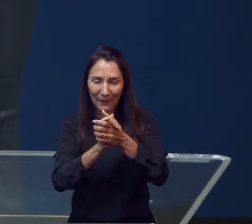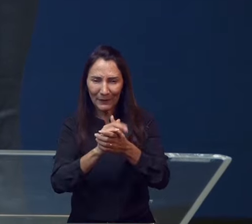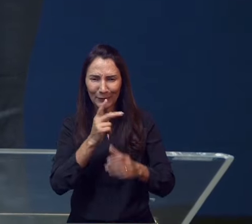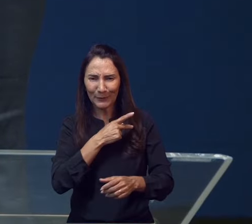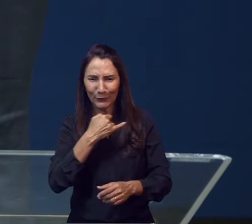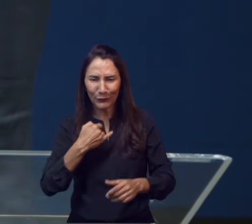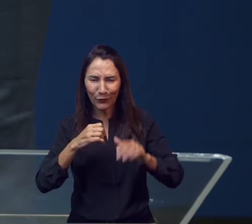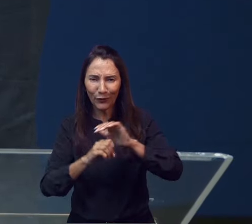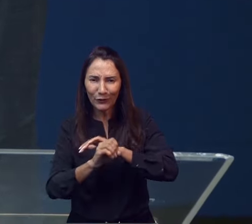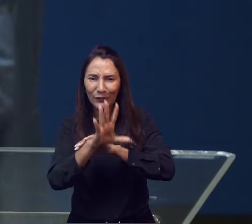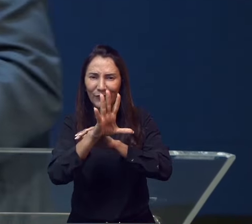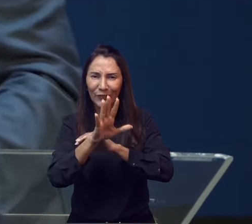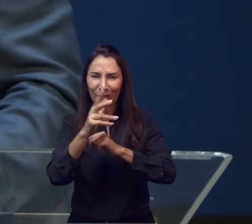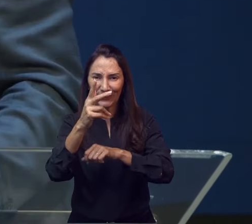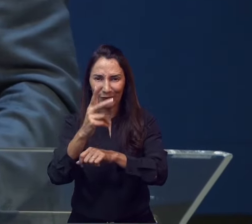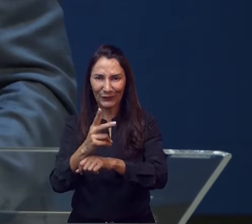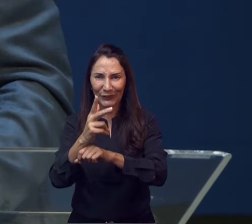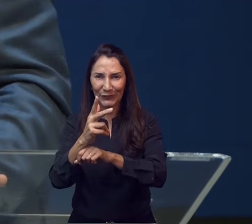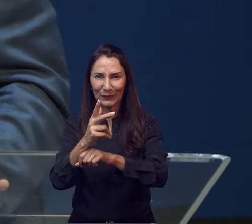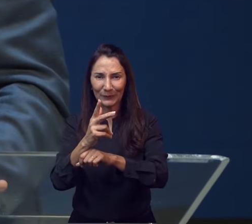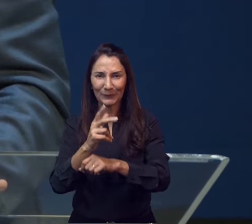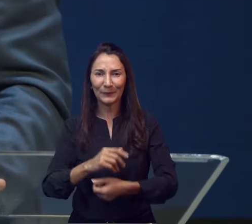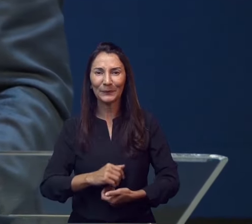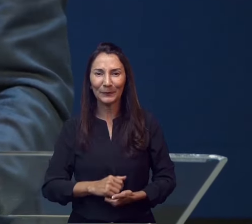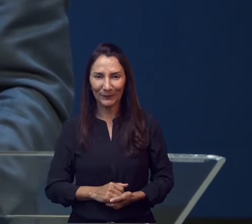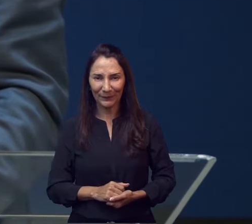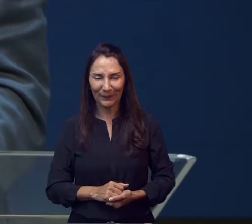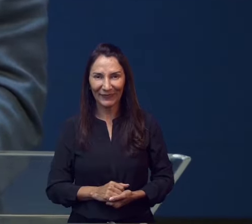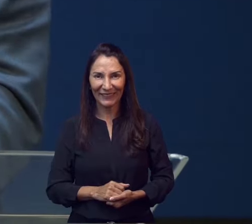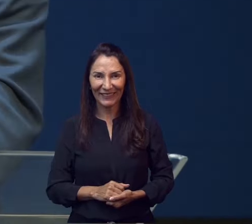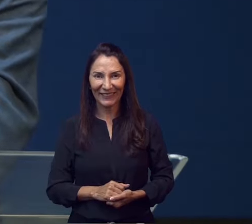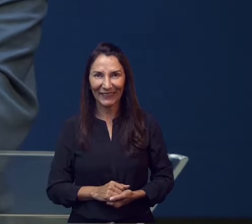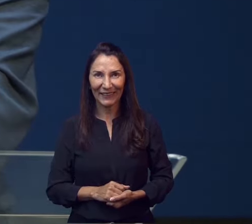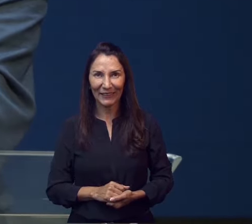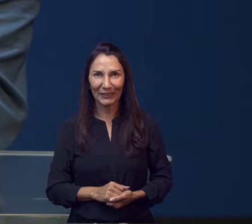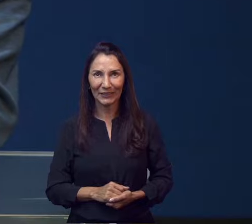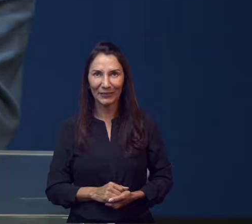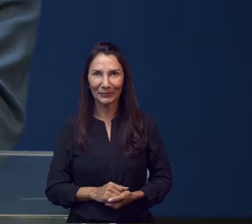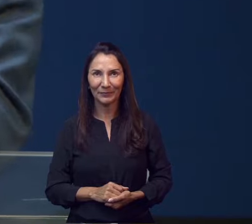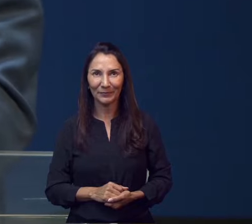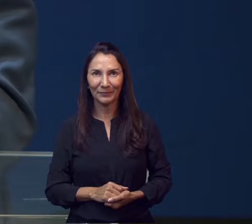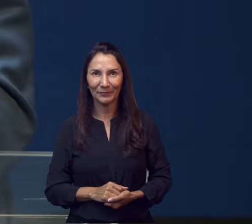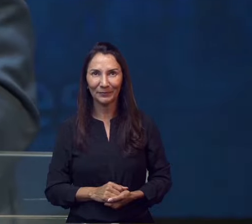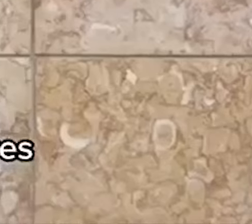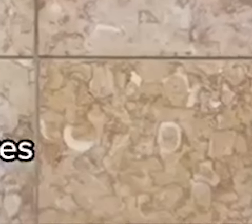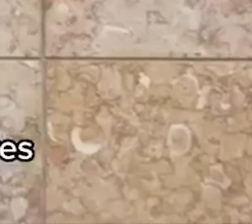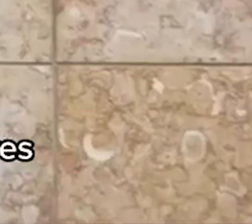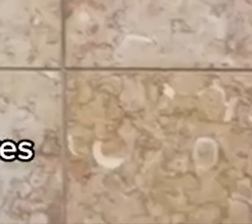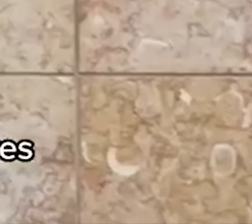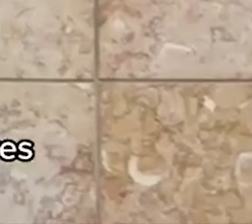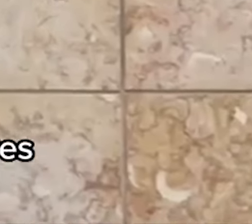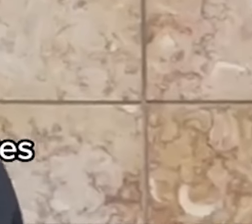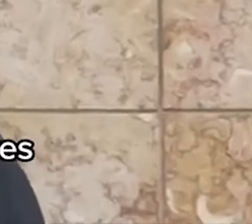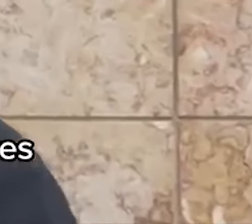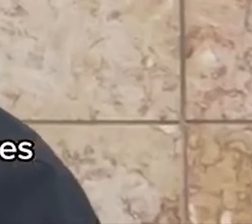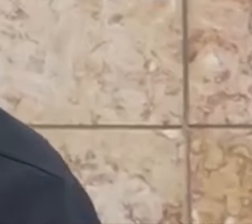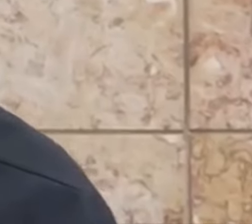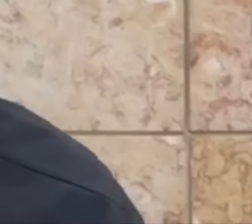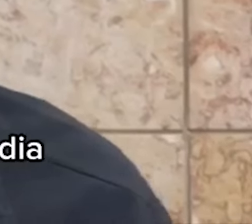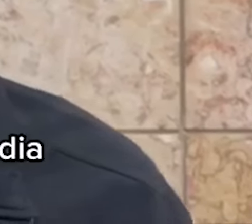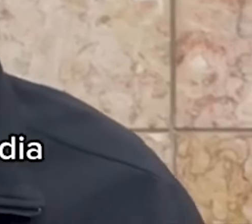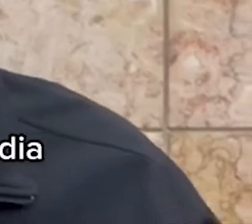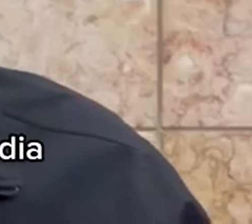o vídeo desse amigo que quer parabenizar Pastor Jorge hoje Se tiver pode soltar esse vídeo aí nós vamos para São